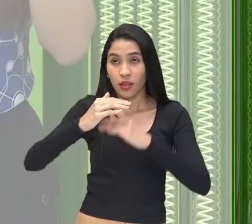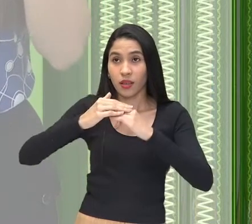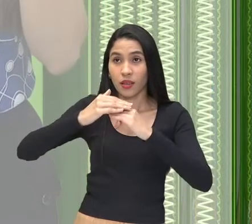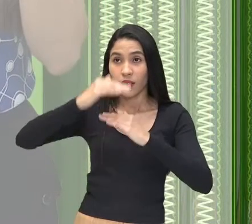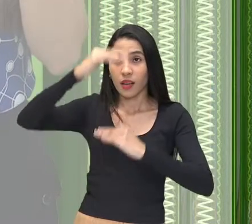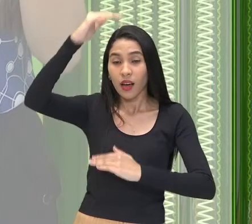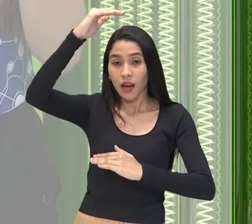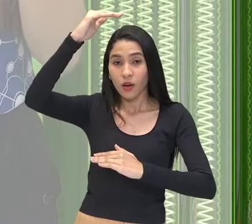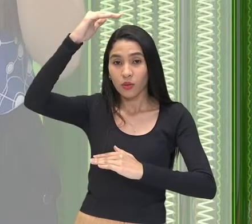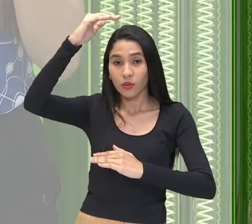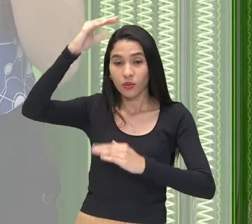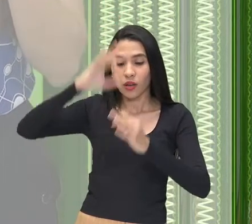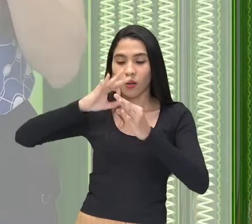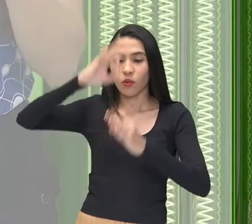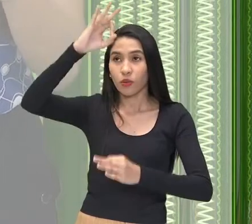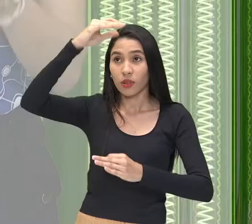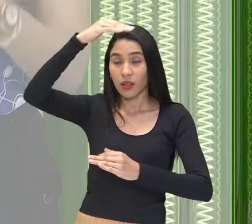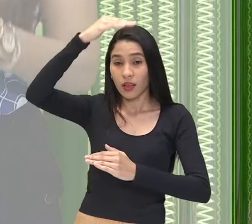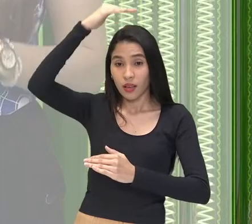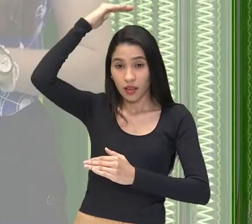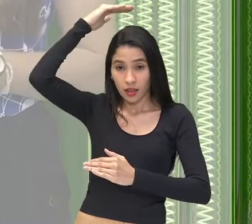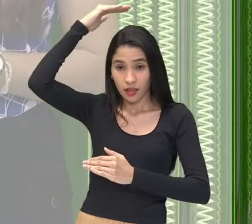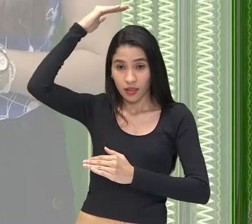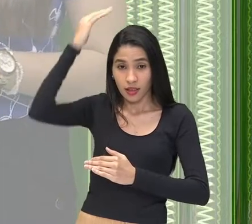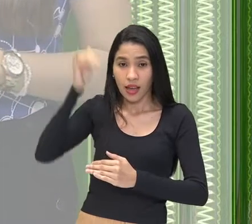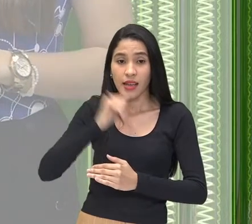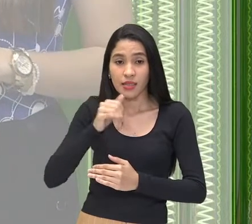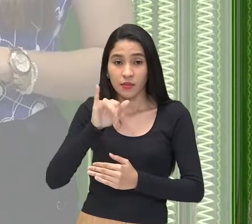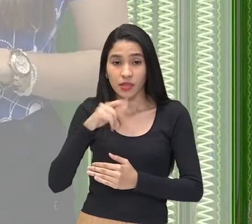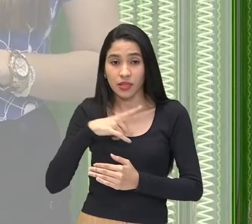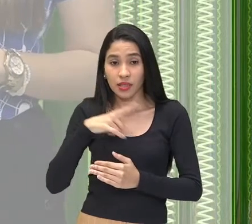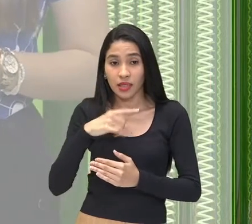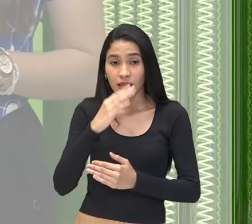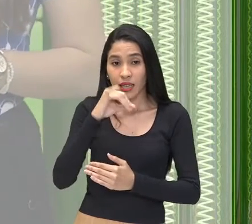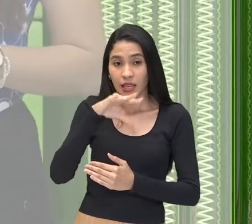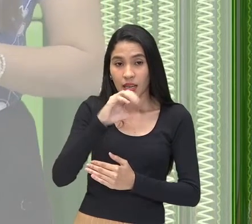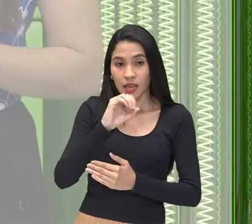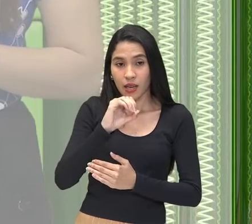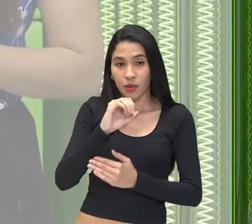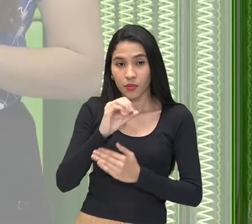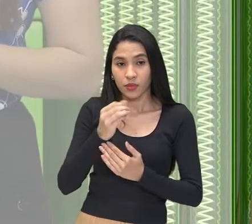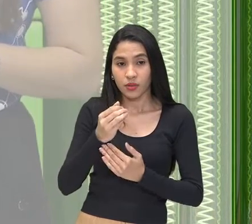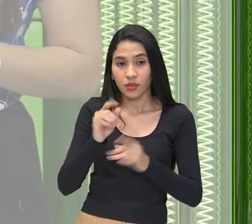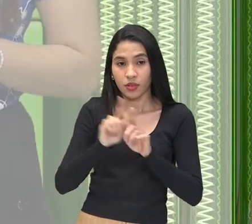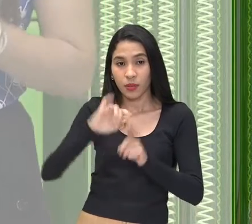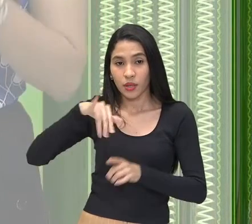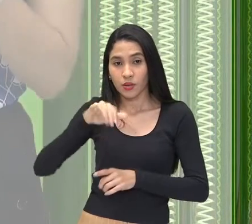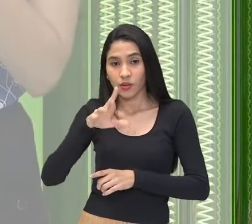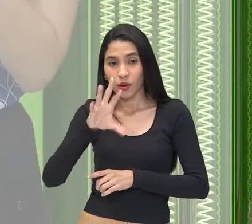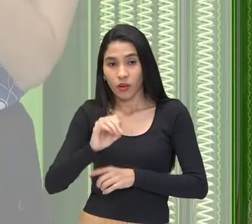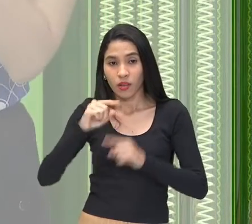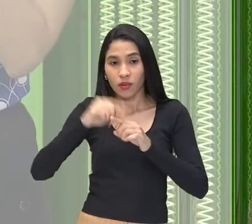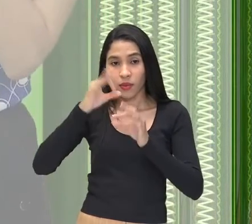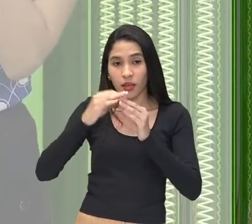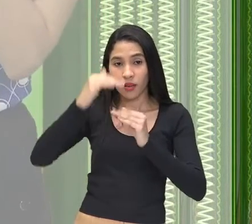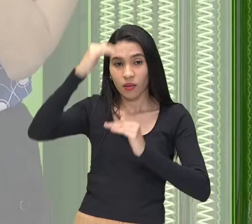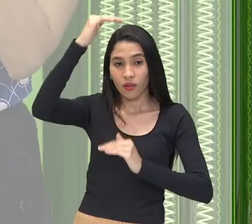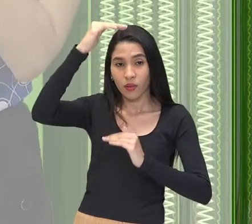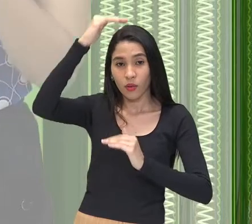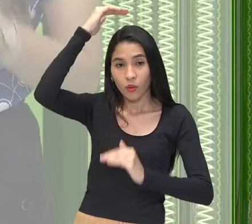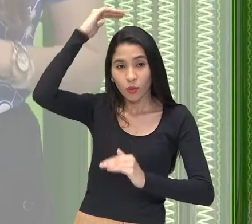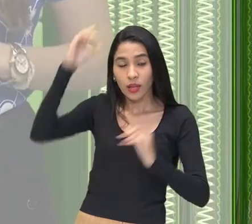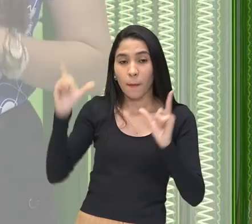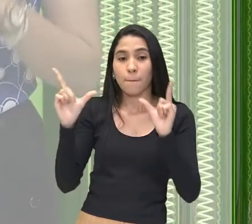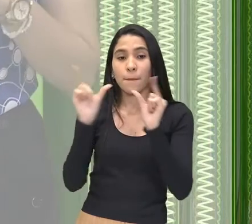alto, essa coluna de ar, por exemplo, se a gente estiver em Campos do Jordão, essa coluna de ar ela vai ser